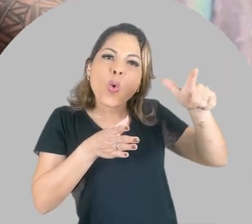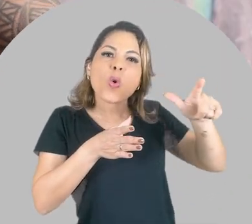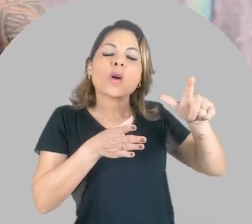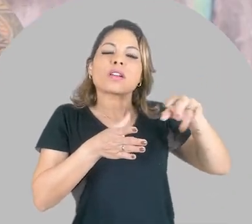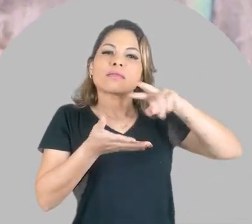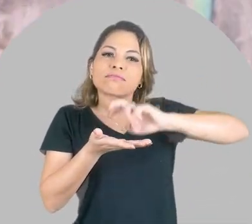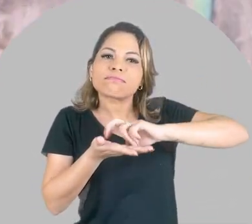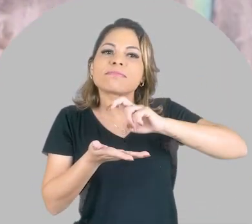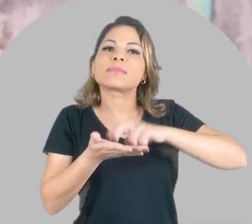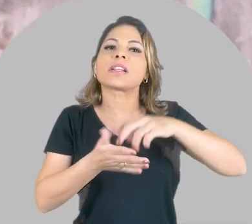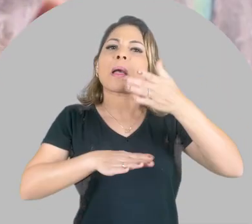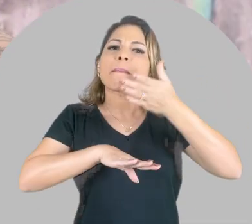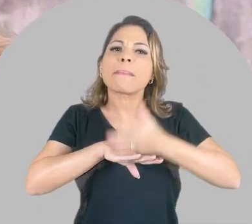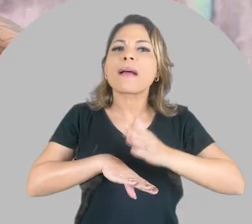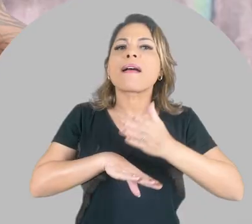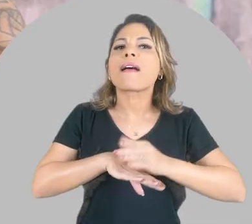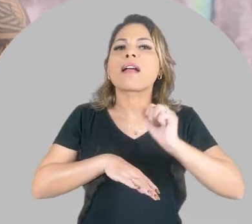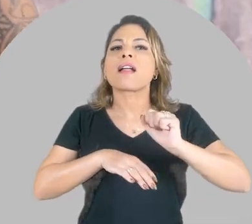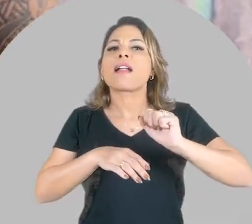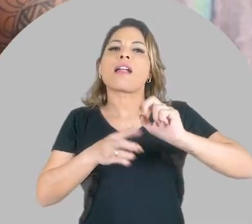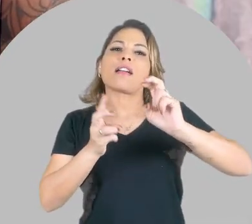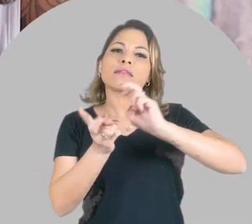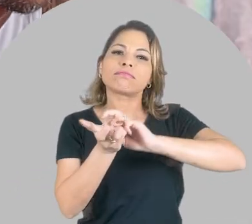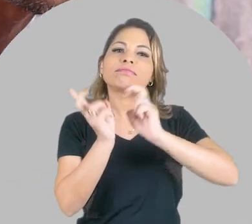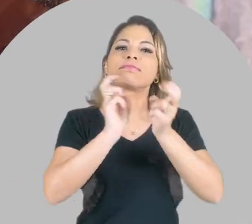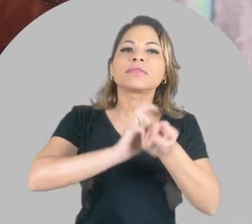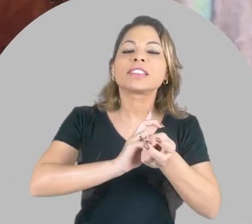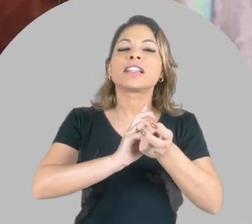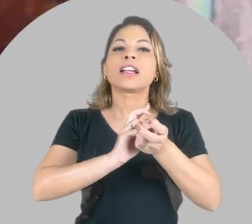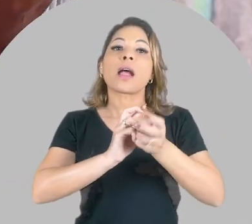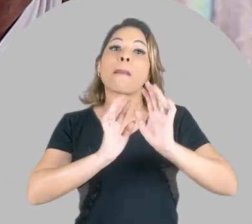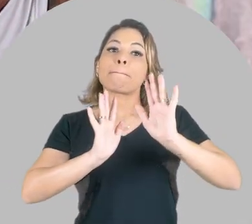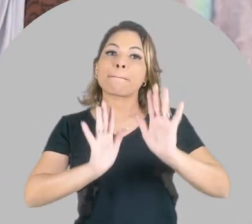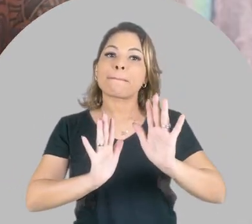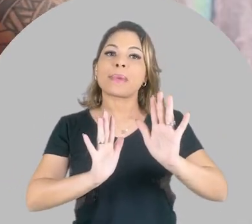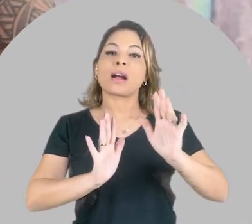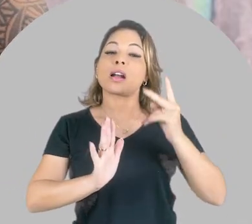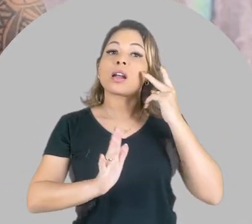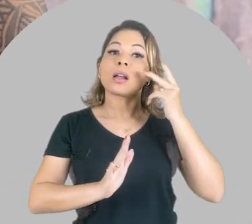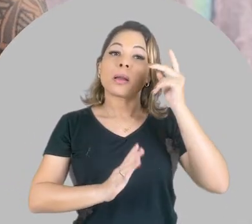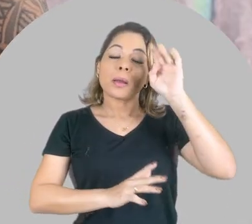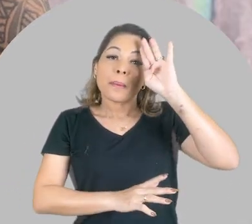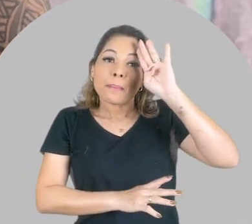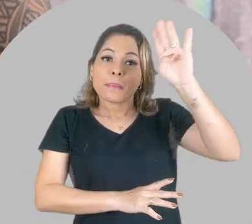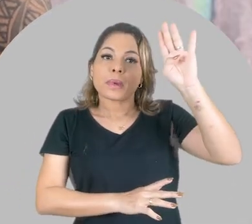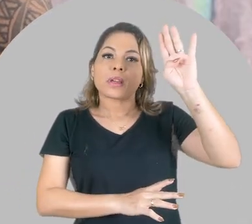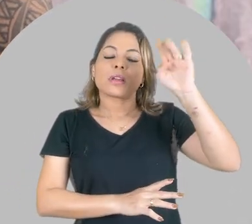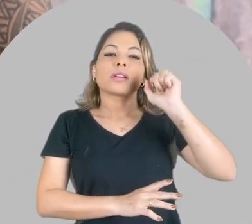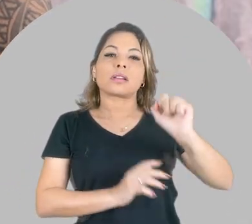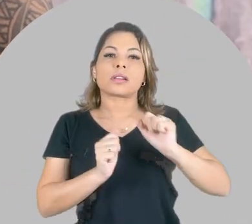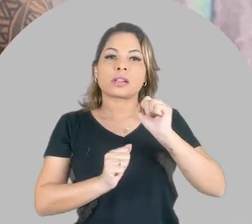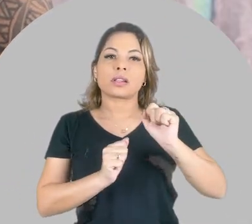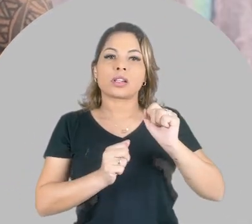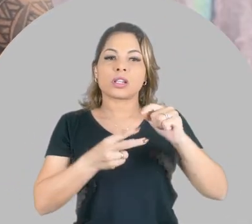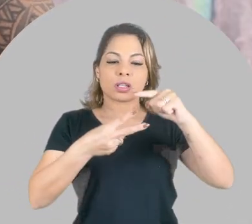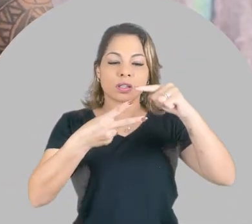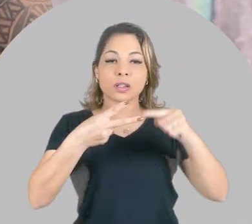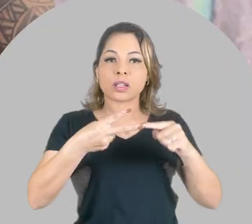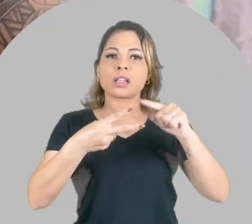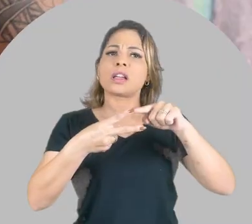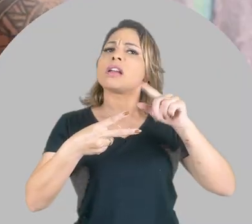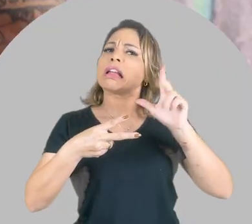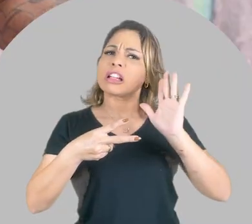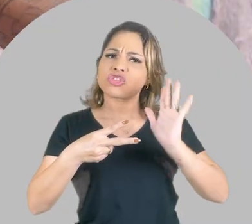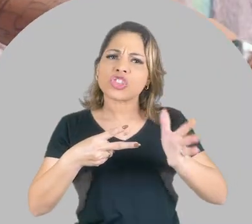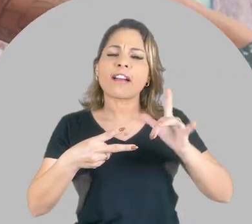inserindo outras... O cara do hip hop hoje, ele pratica a capoeira. Mas a gente não pode perder de vista duas coisas. Primeiro, algumas